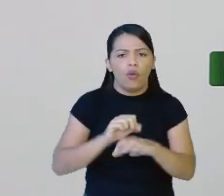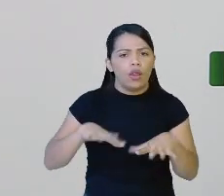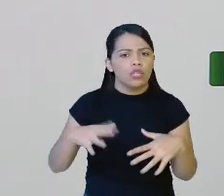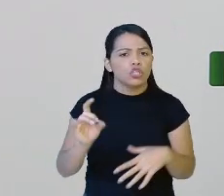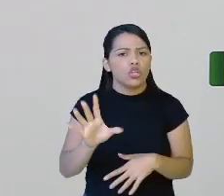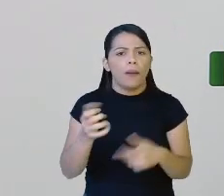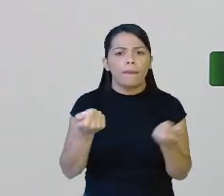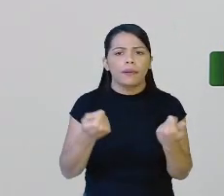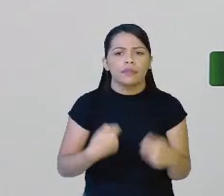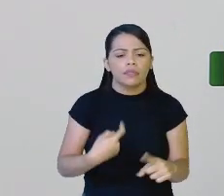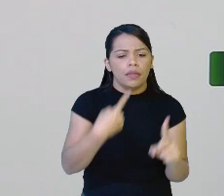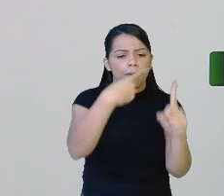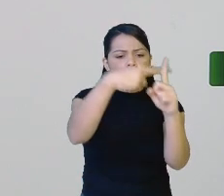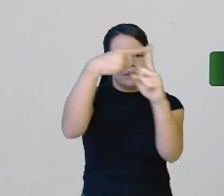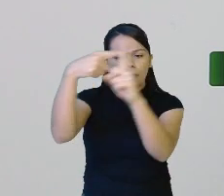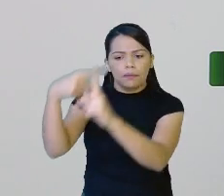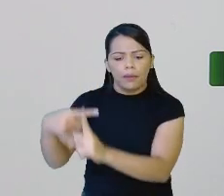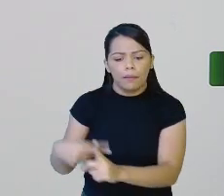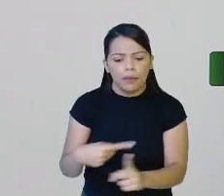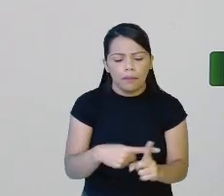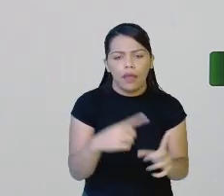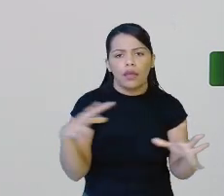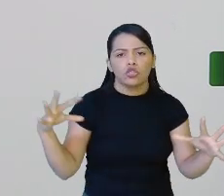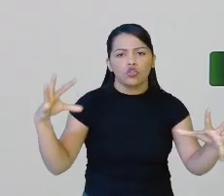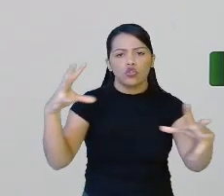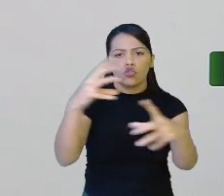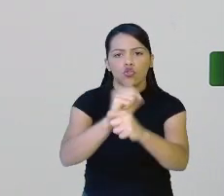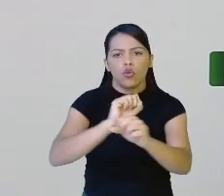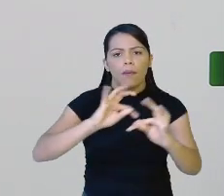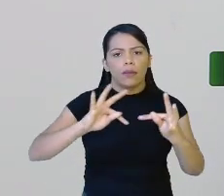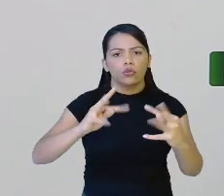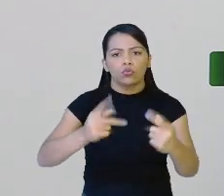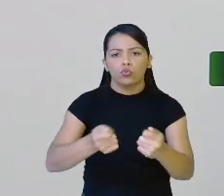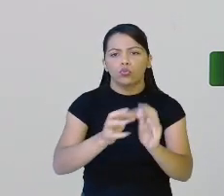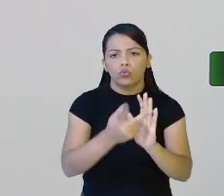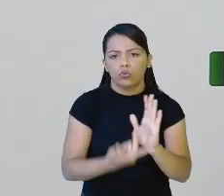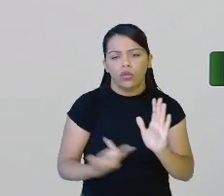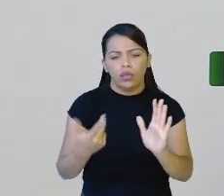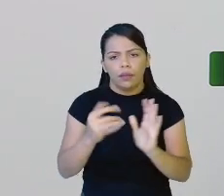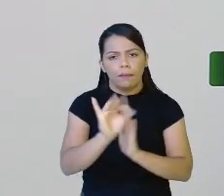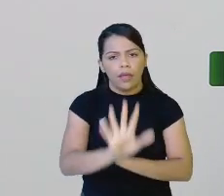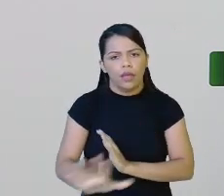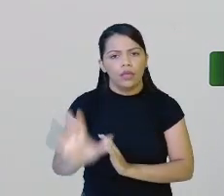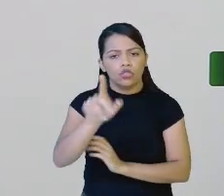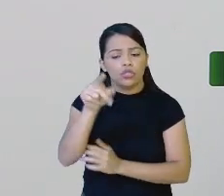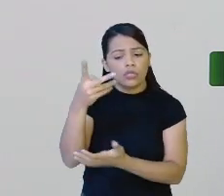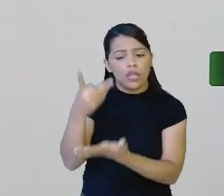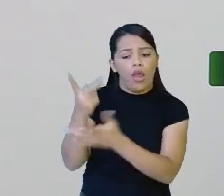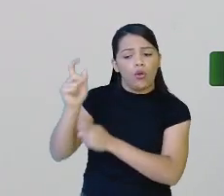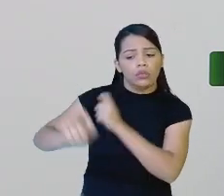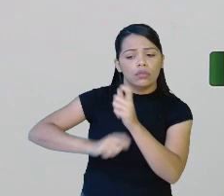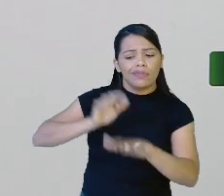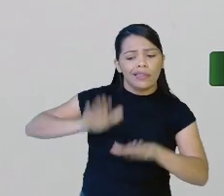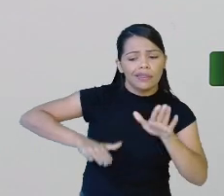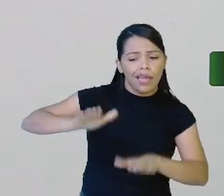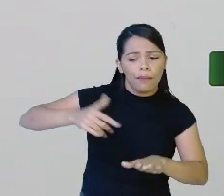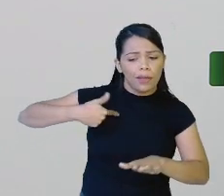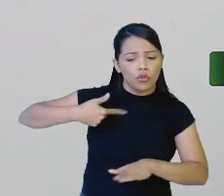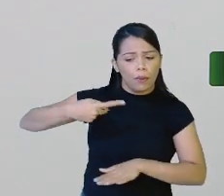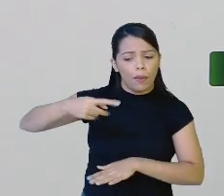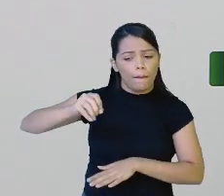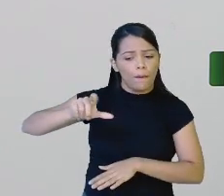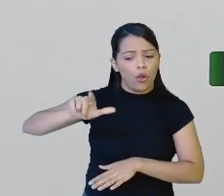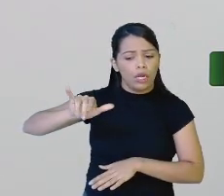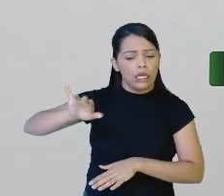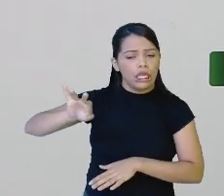todos os lados. Eu somo todos os lados da figura. Isso acontece dependendo do meu polígono.